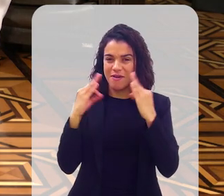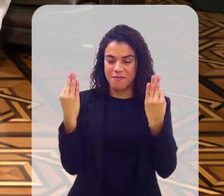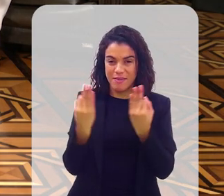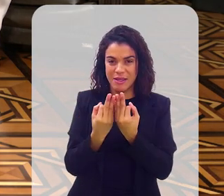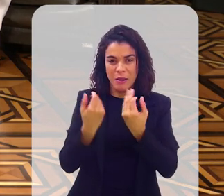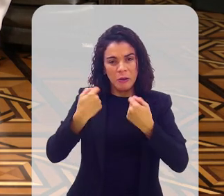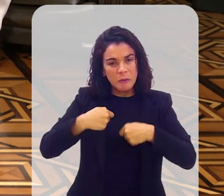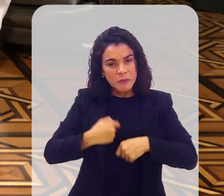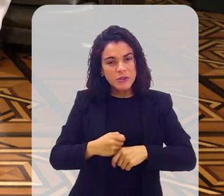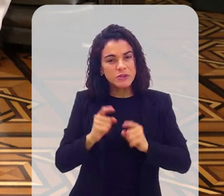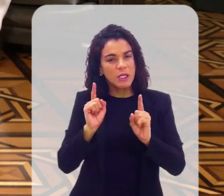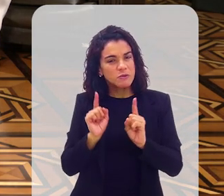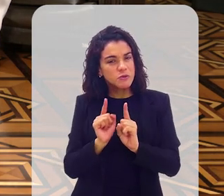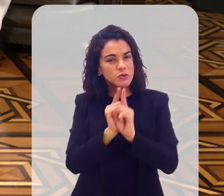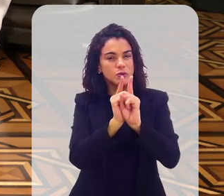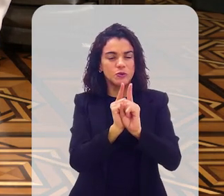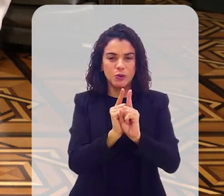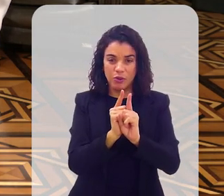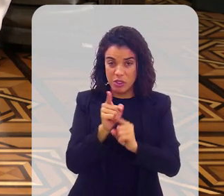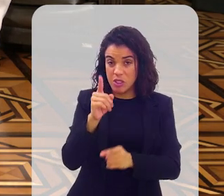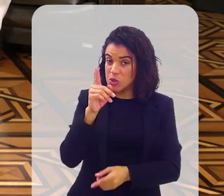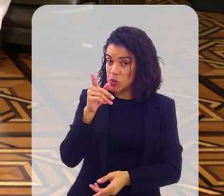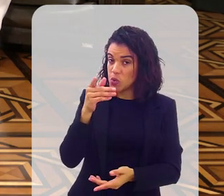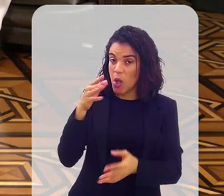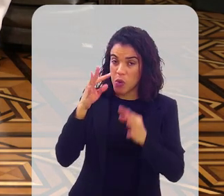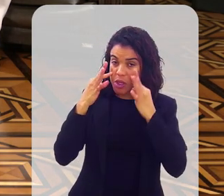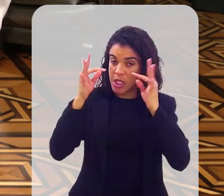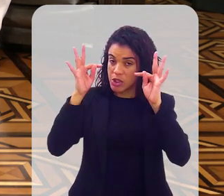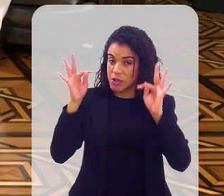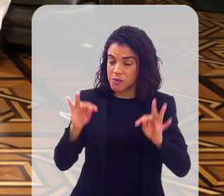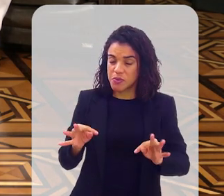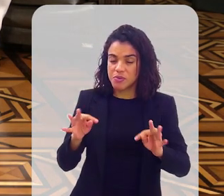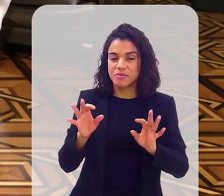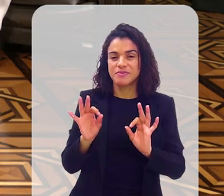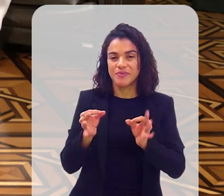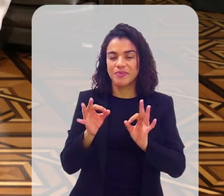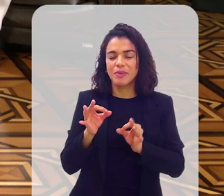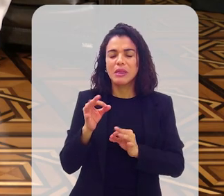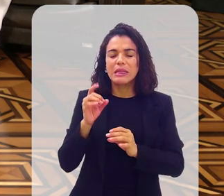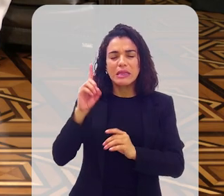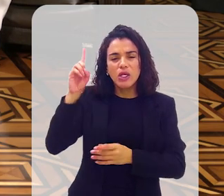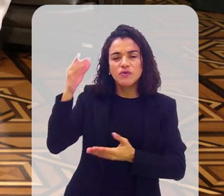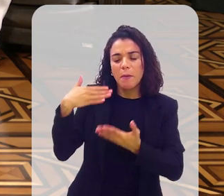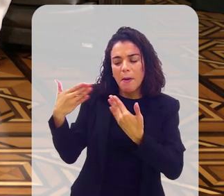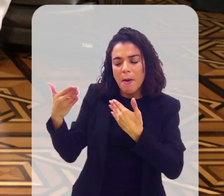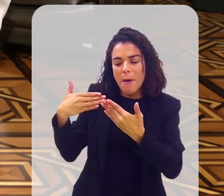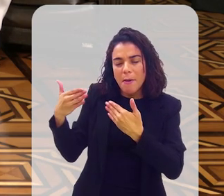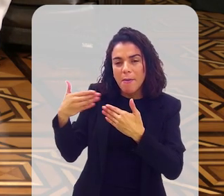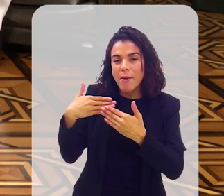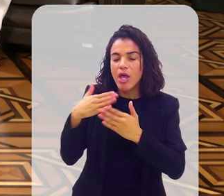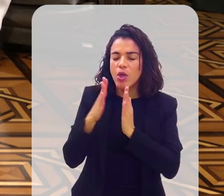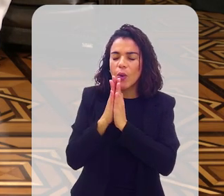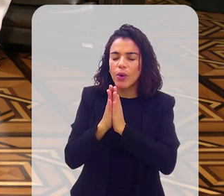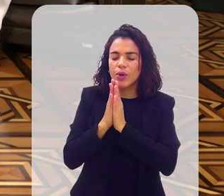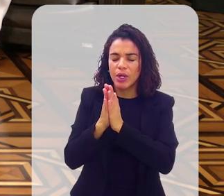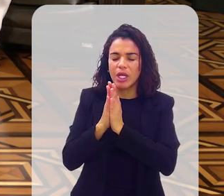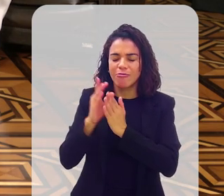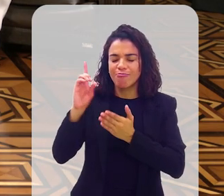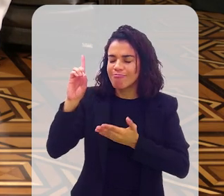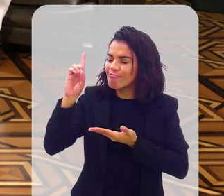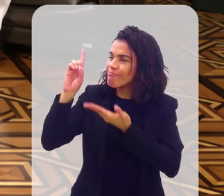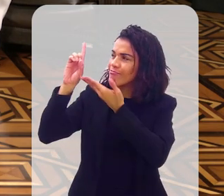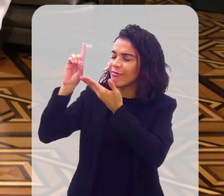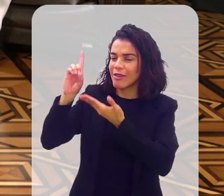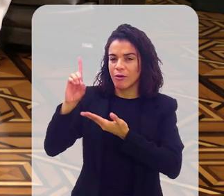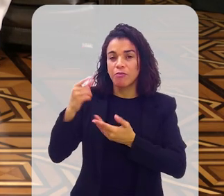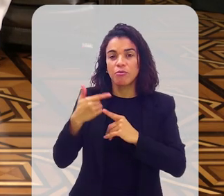estar junto com meu esposo. É um testemunho, é um testemunho forte. Exatamente, Deus foi falando comigo, foi palestrando comigo, eu orei muito a